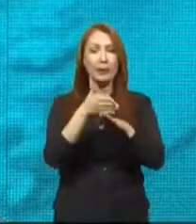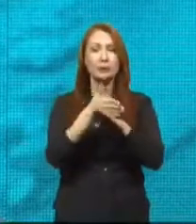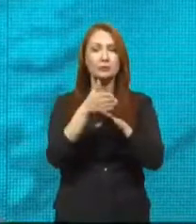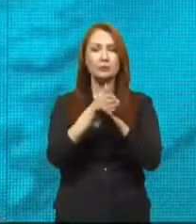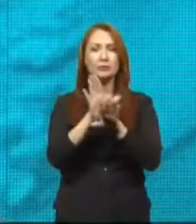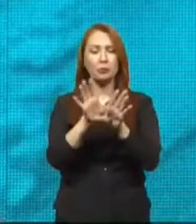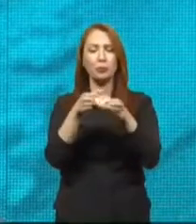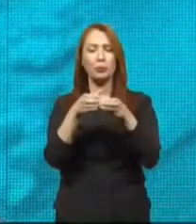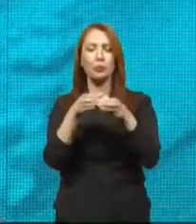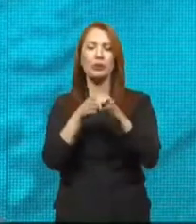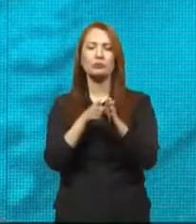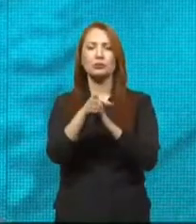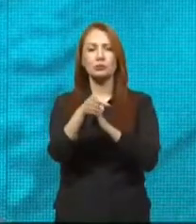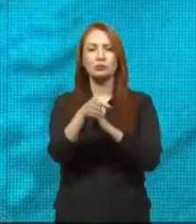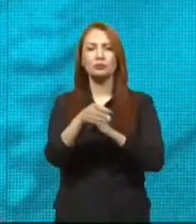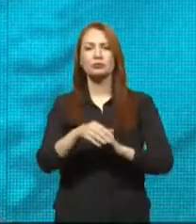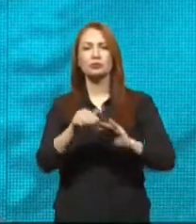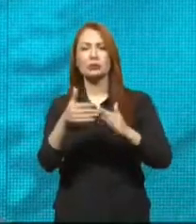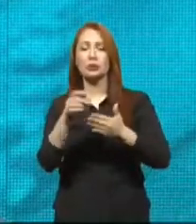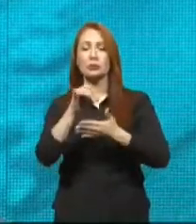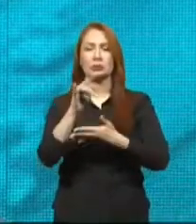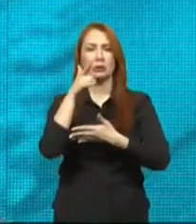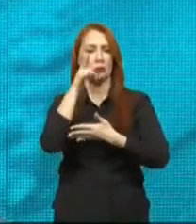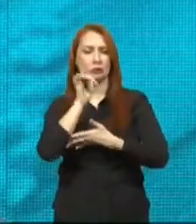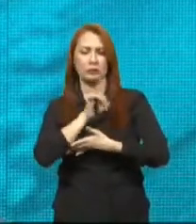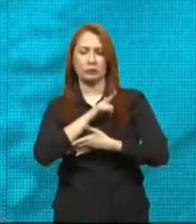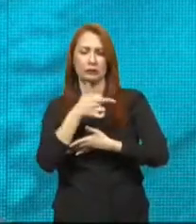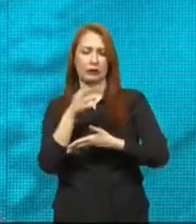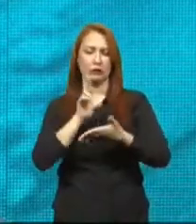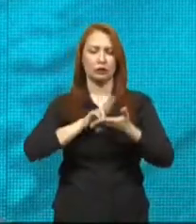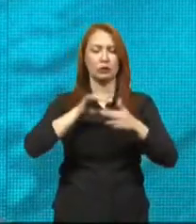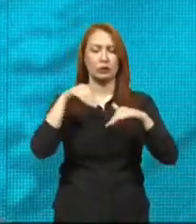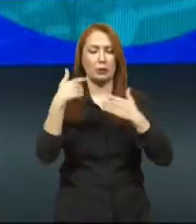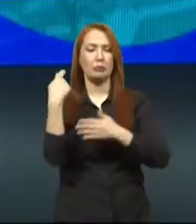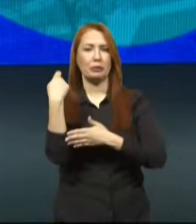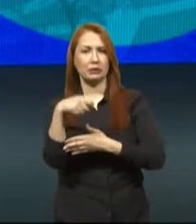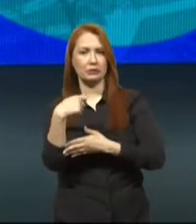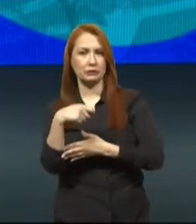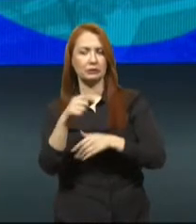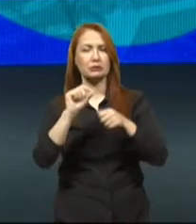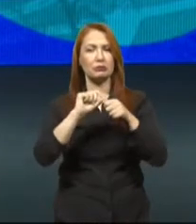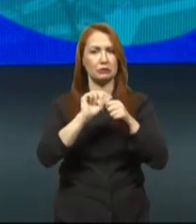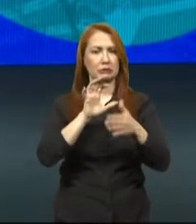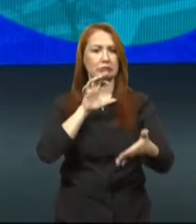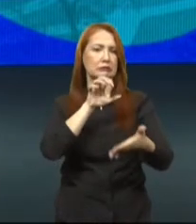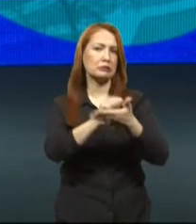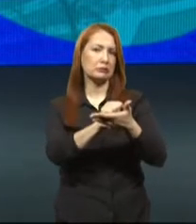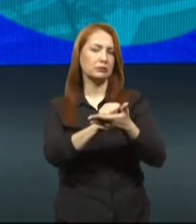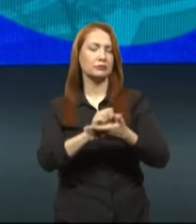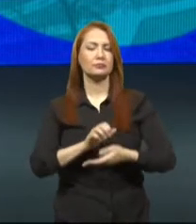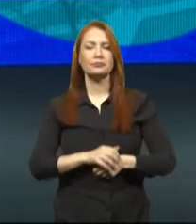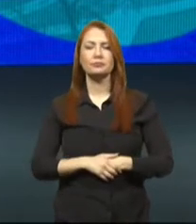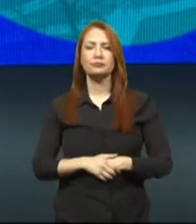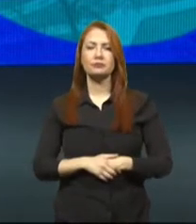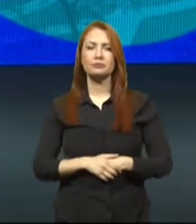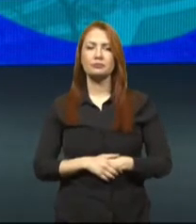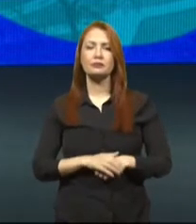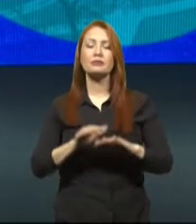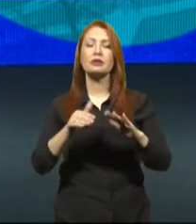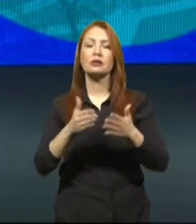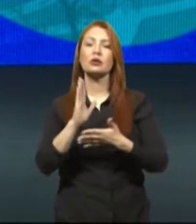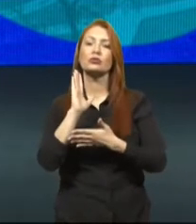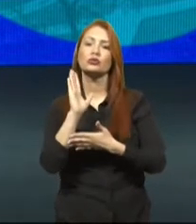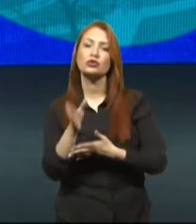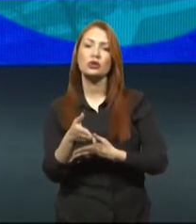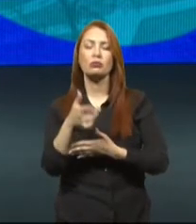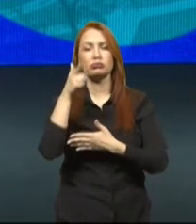jogo, né? Se não tiver ali, tem que dar um jeito de participar desses dois mecanismos. Para poder cadastrar os projetos, né? Legal. Sim. Então, aí está habilitada. O